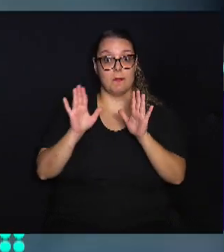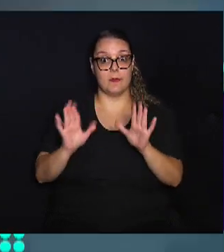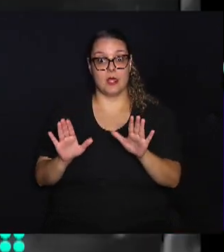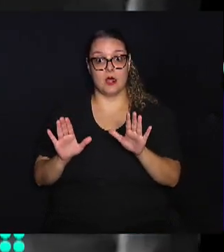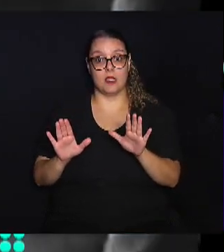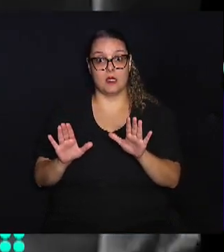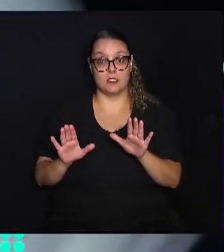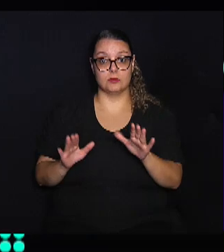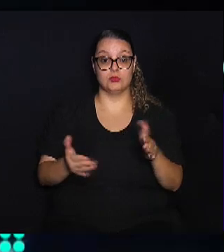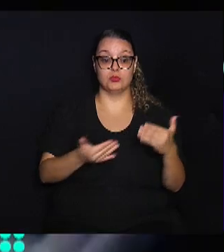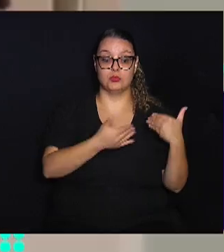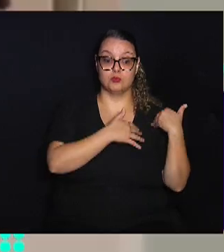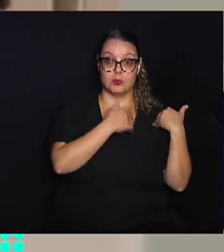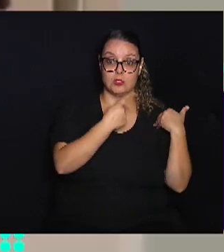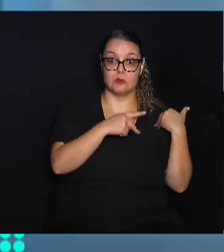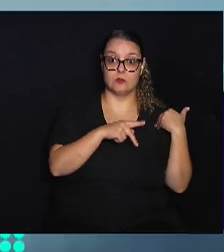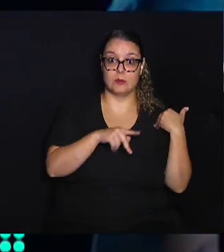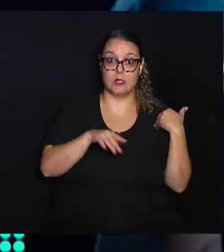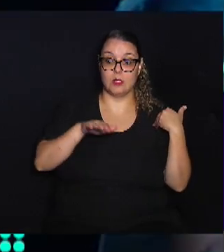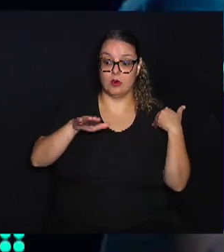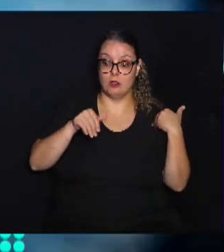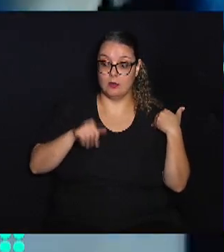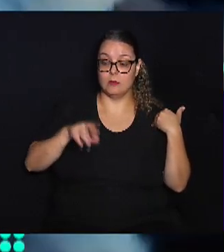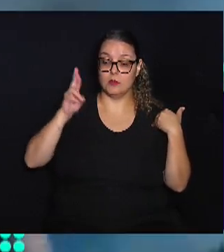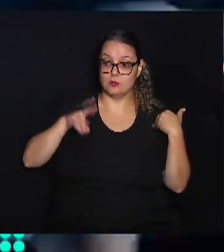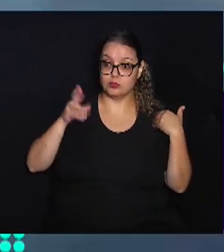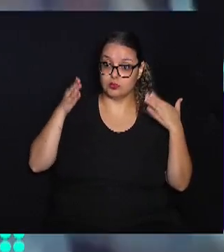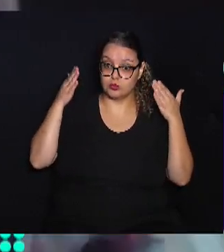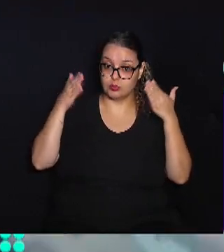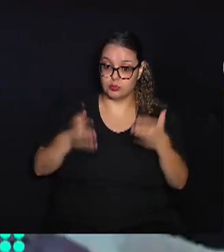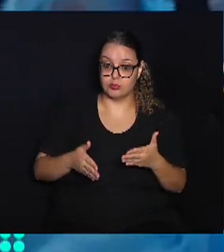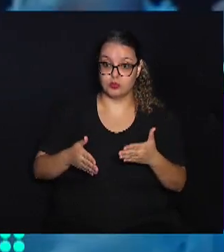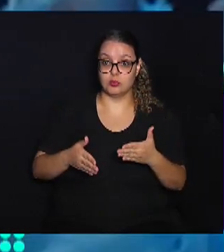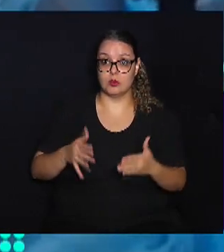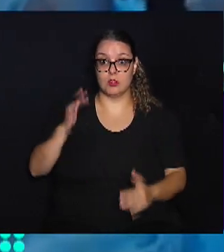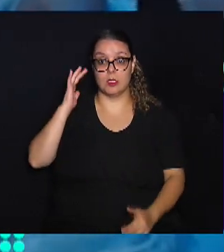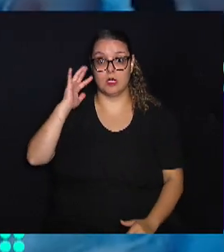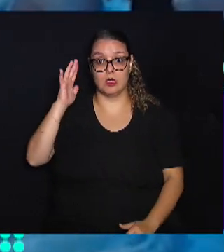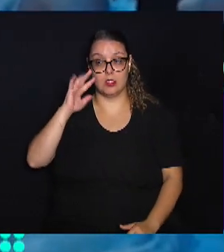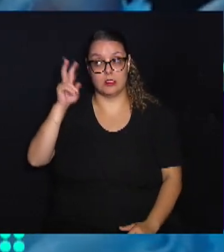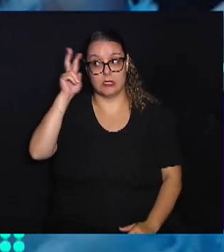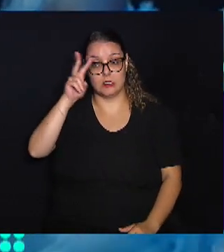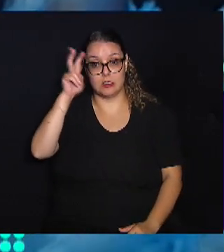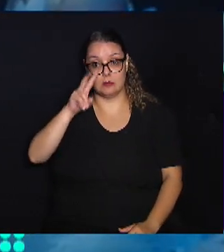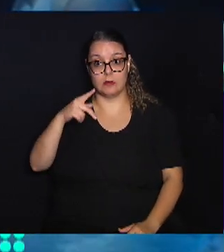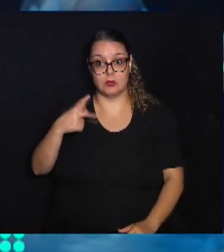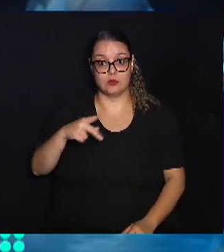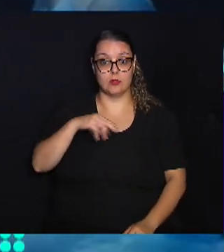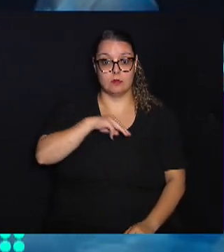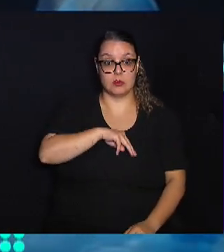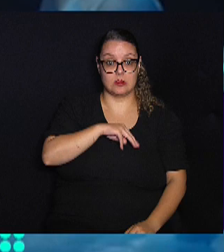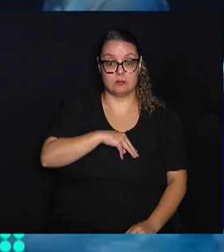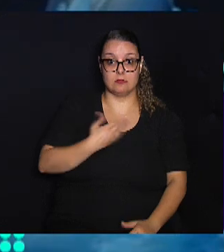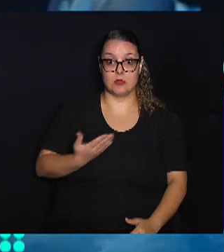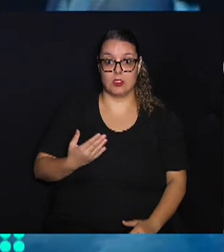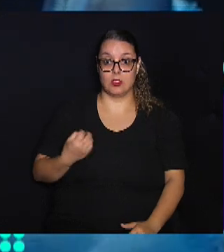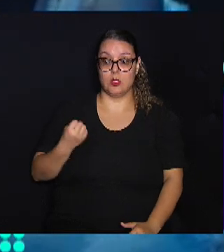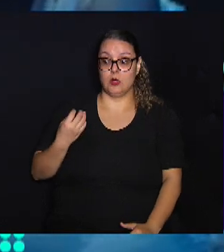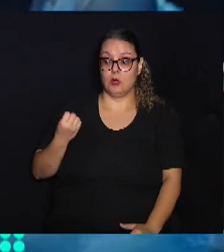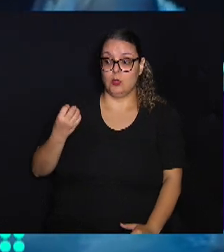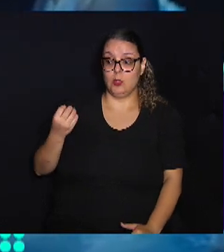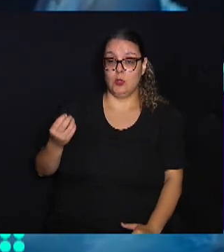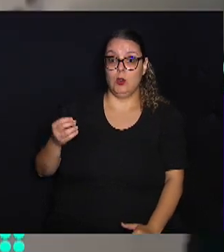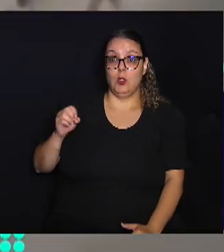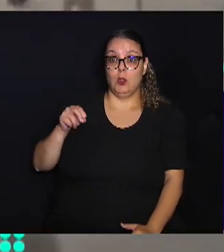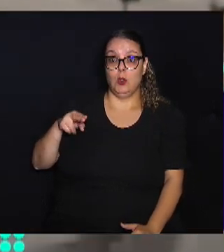seu tutor tenta chamá-lo à razão e recordar-lhe sobre os seus deveres. Durante uma viagem